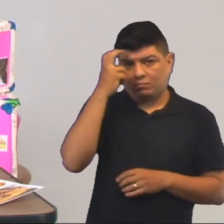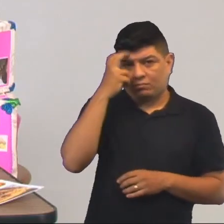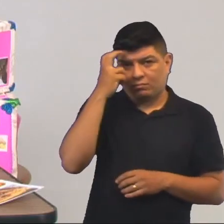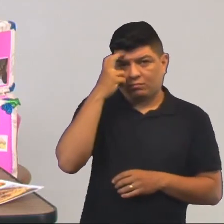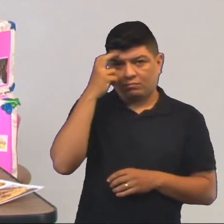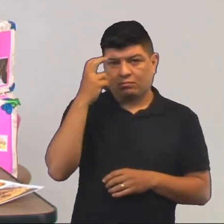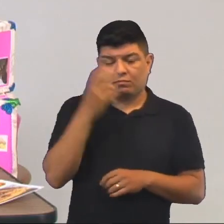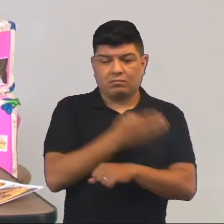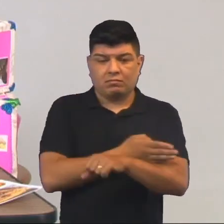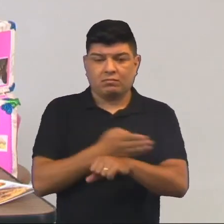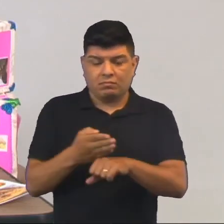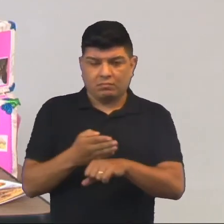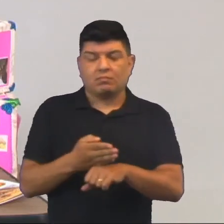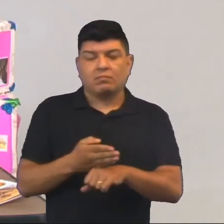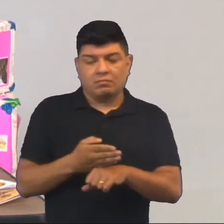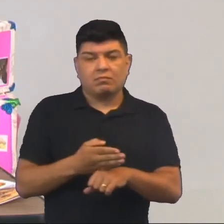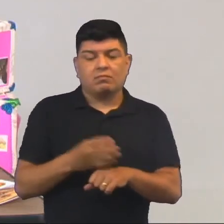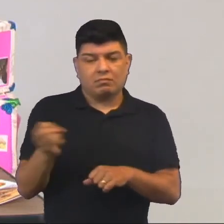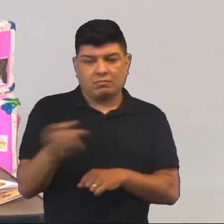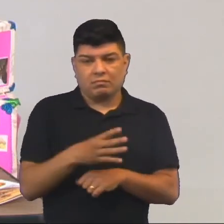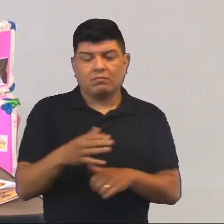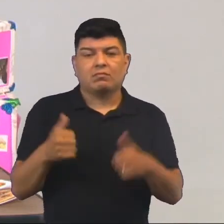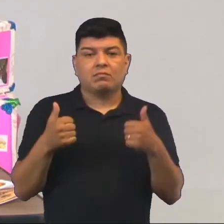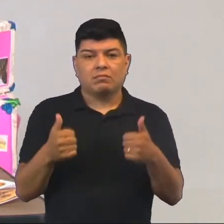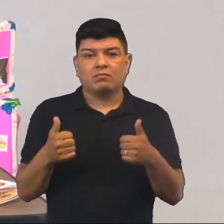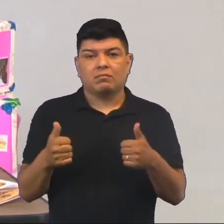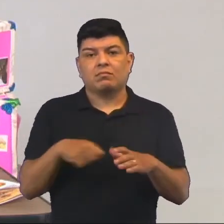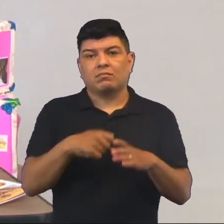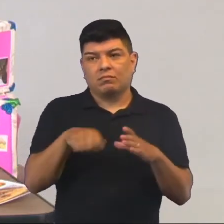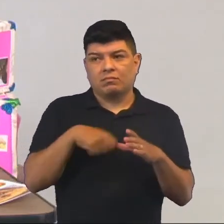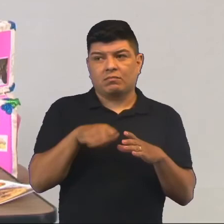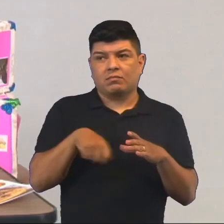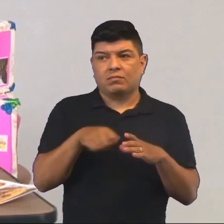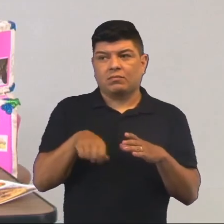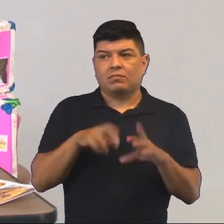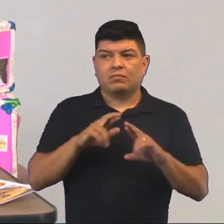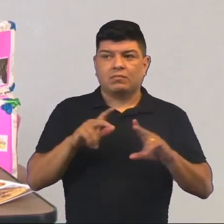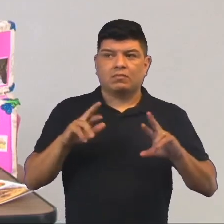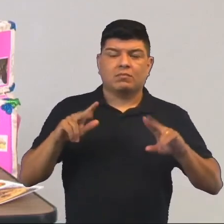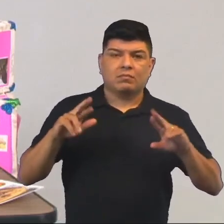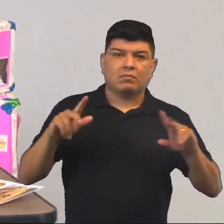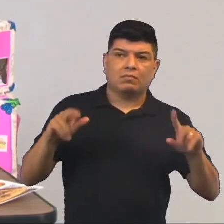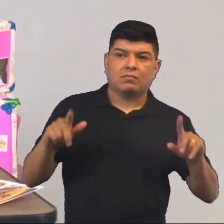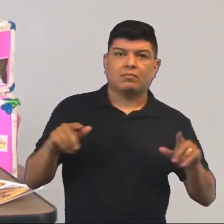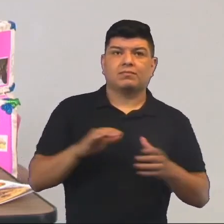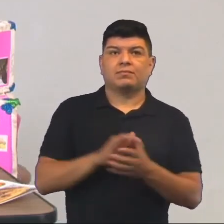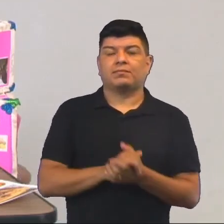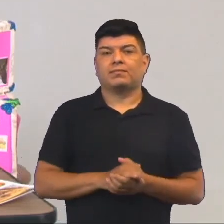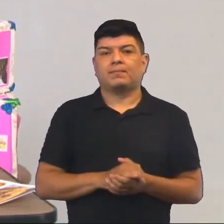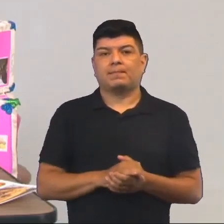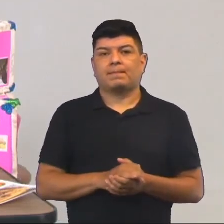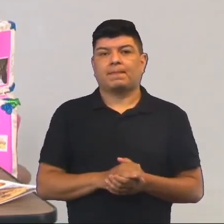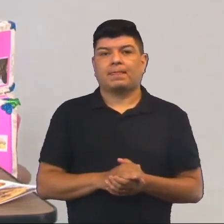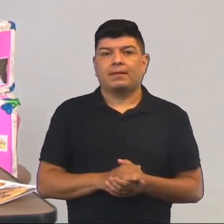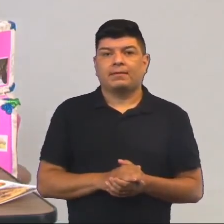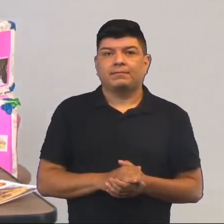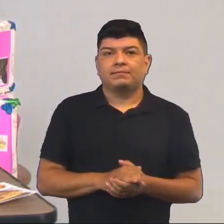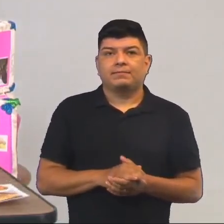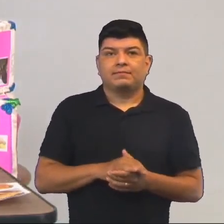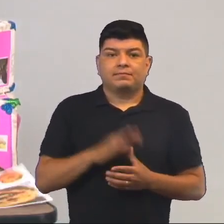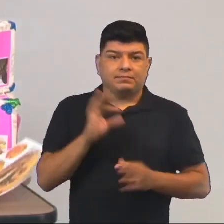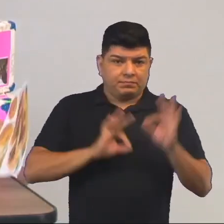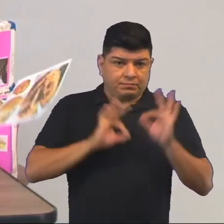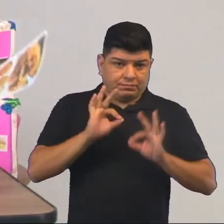novos hábitos, novos pratos, certo? Pratos culinários com diferentes modos,